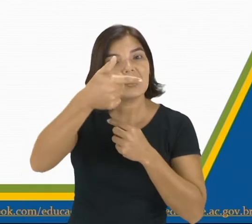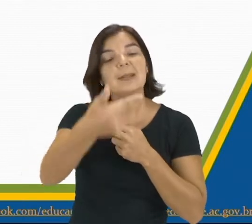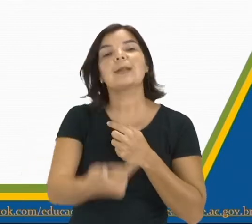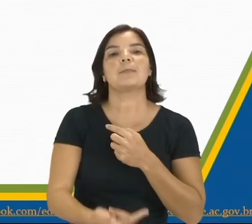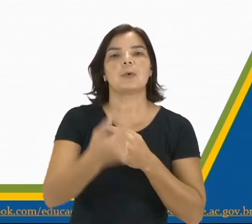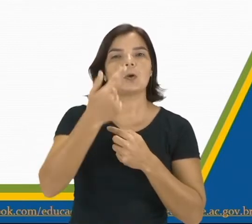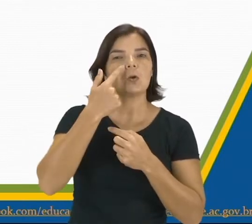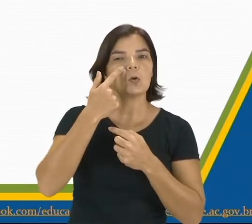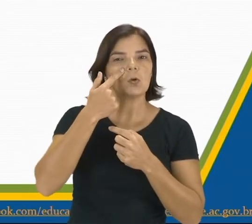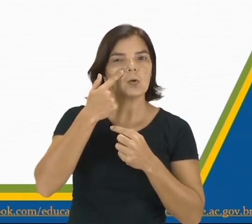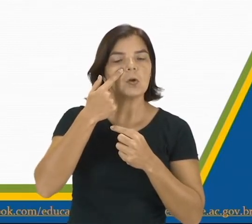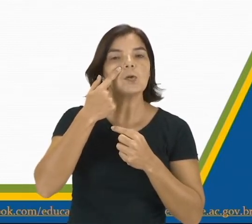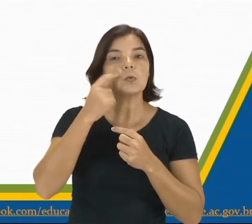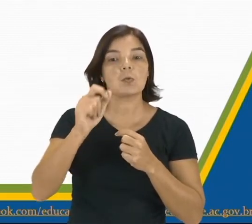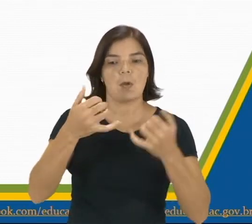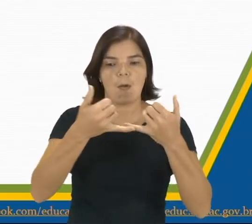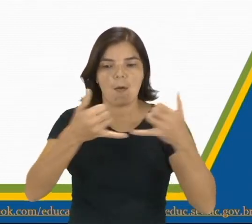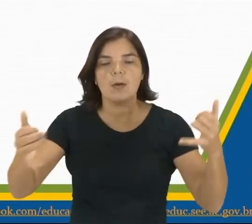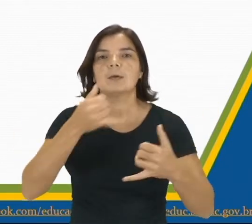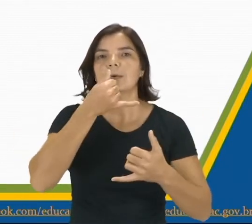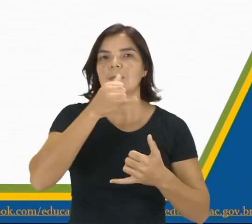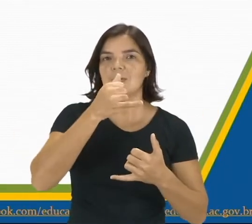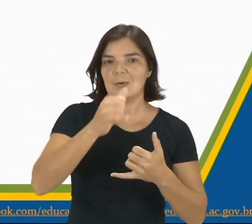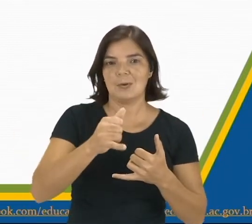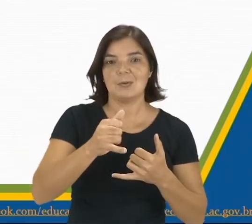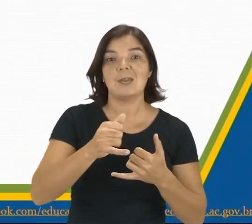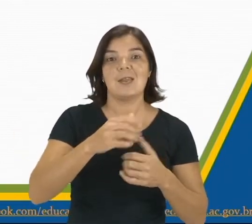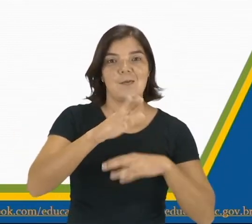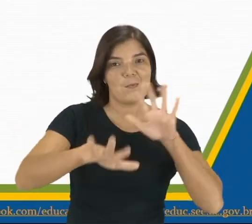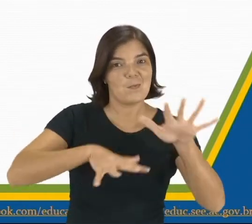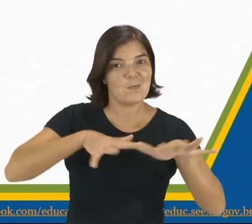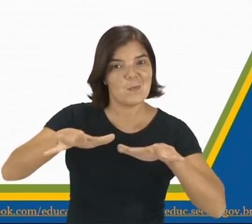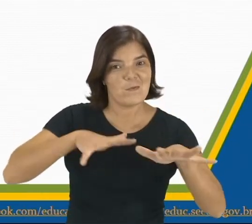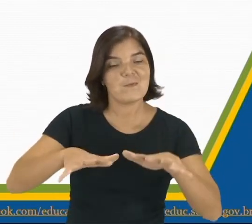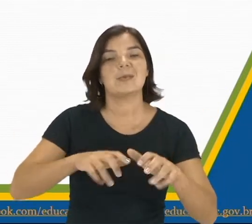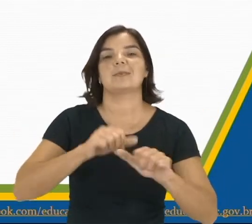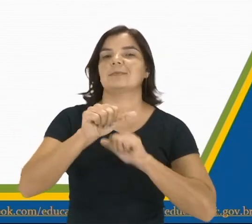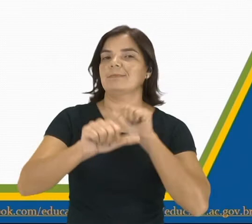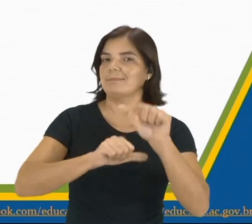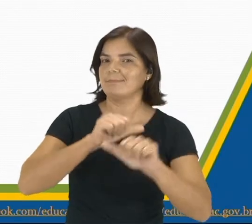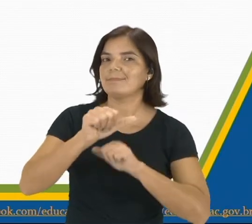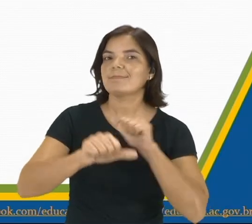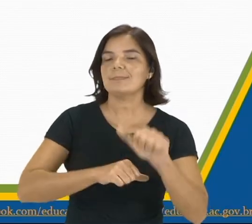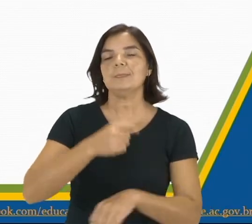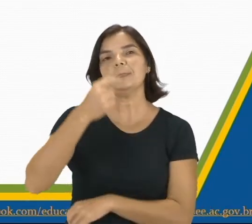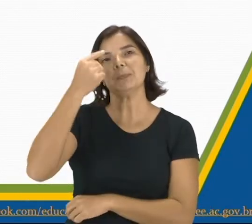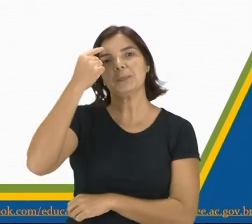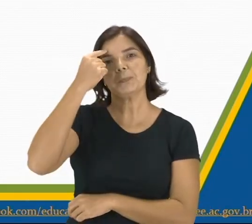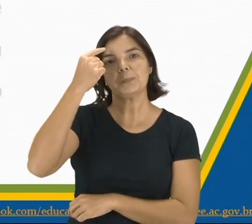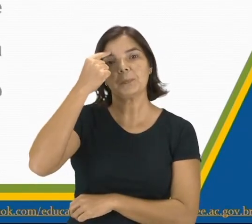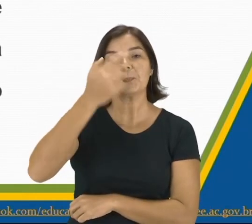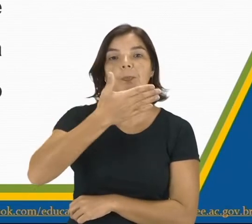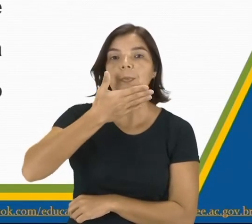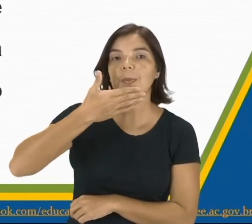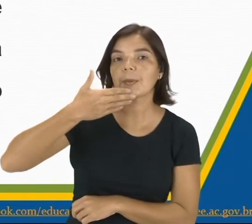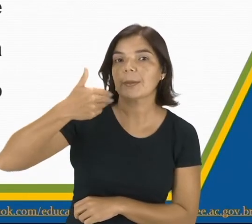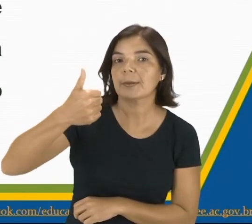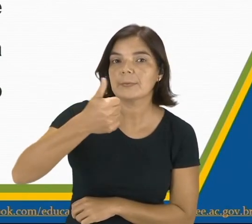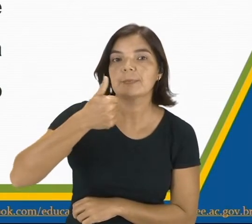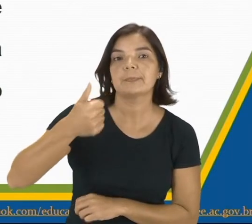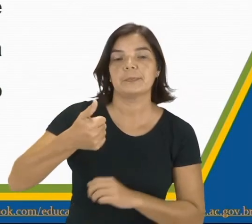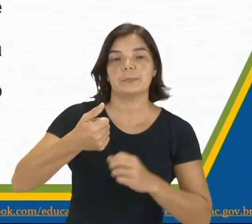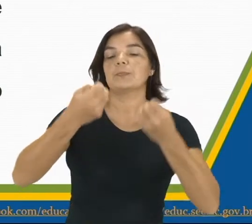gente estabelece uma corrente elétrica, esse movimento vai mudar. Então vamos imaginar, para nós entendermos